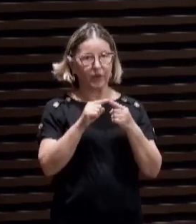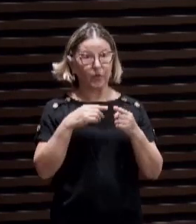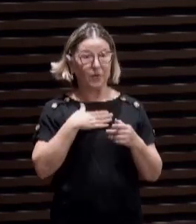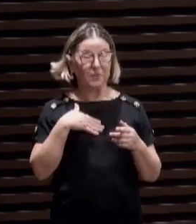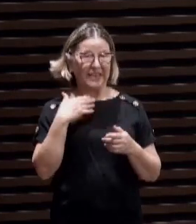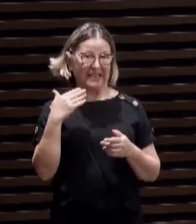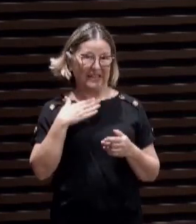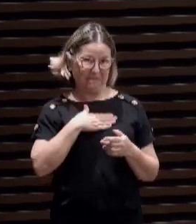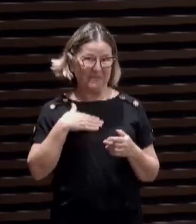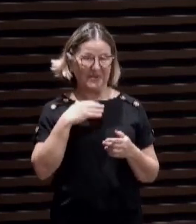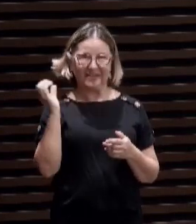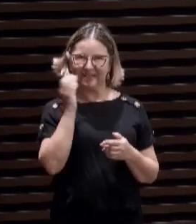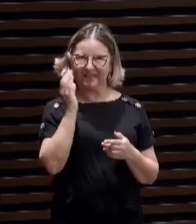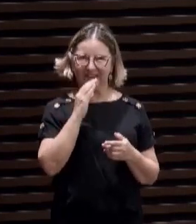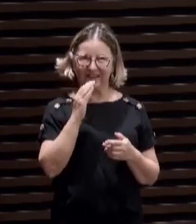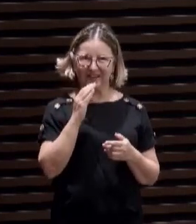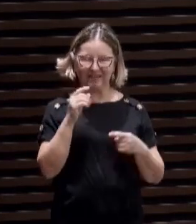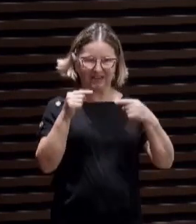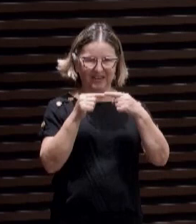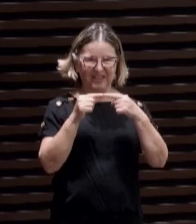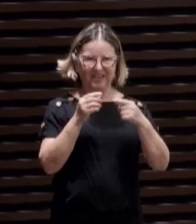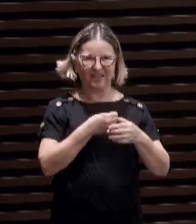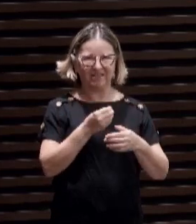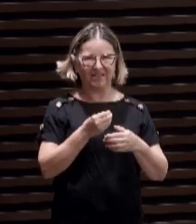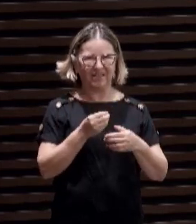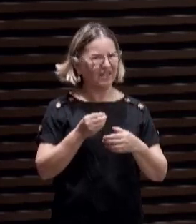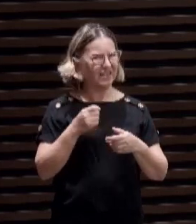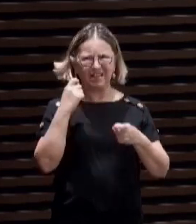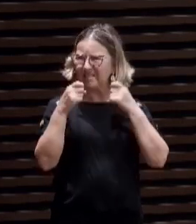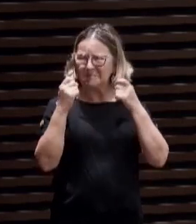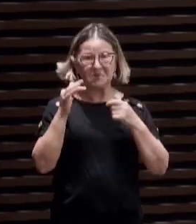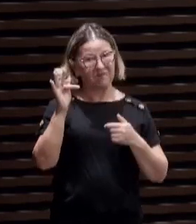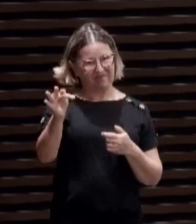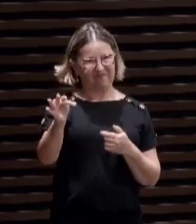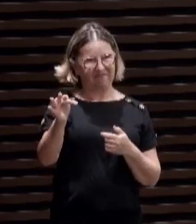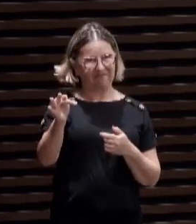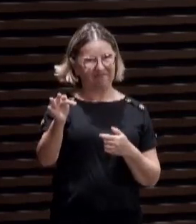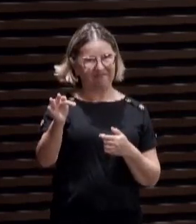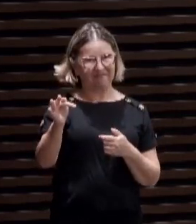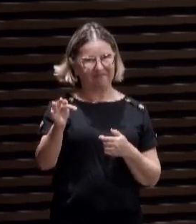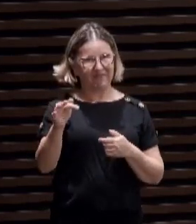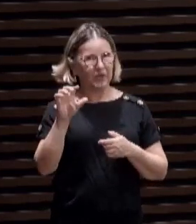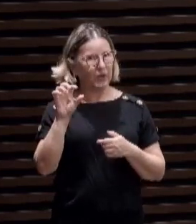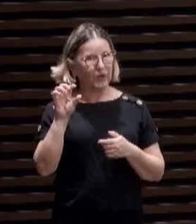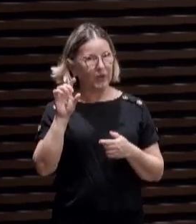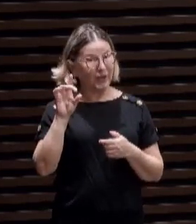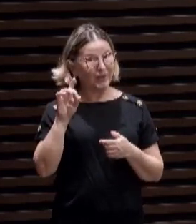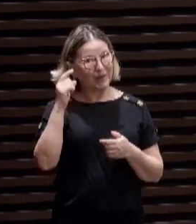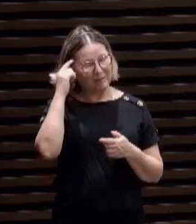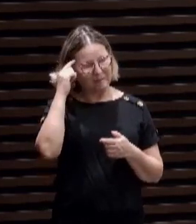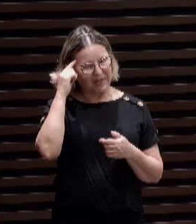uma vida pouco preocupada com o futuro. O importante é o aqui e o